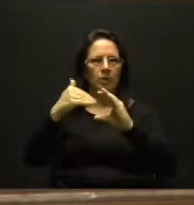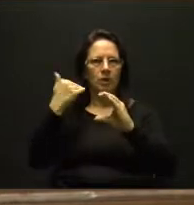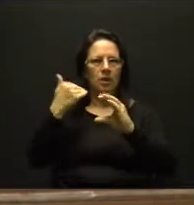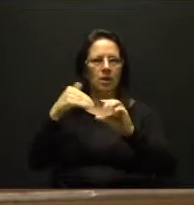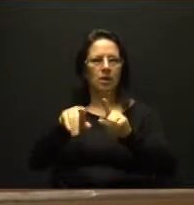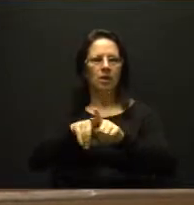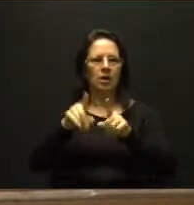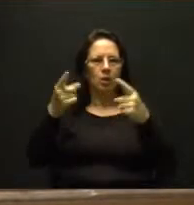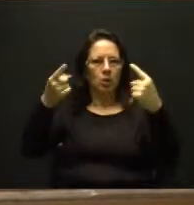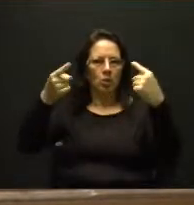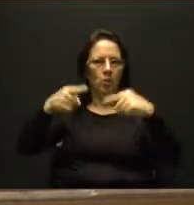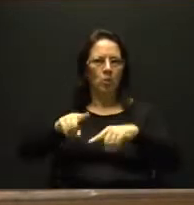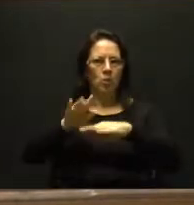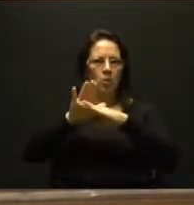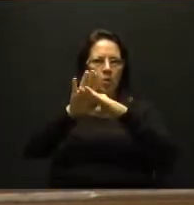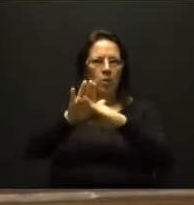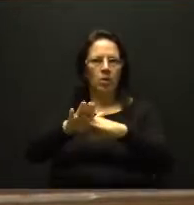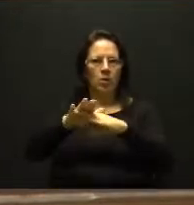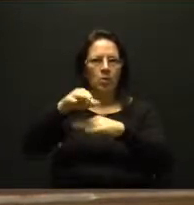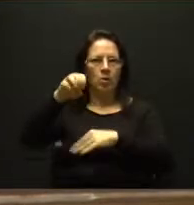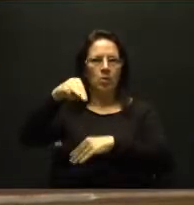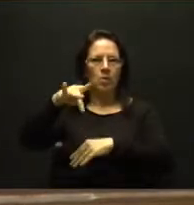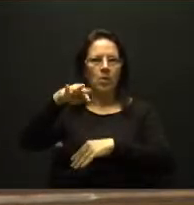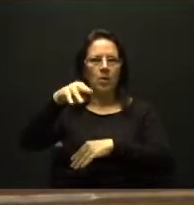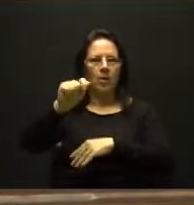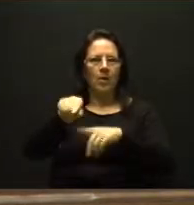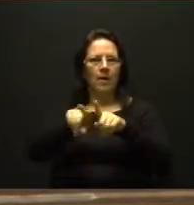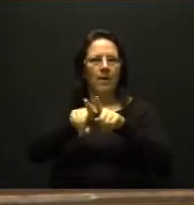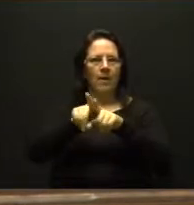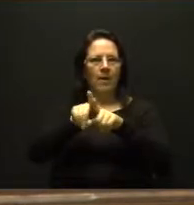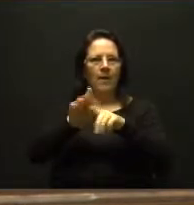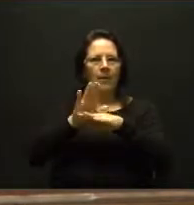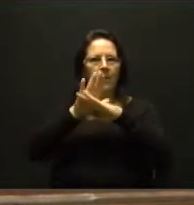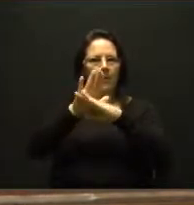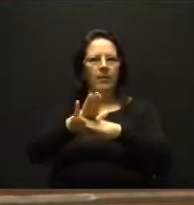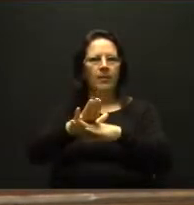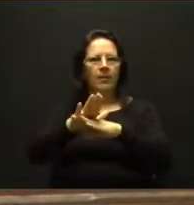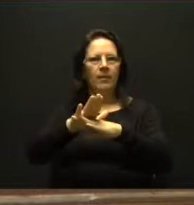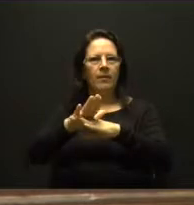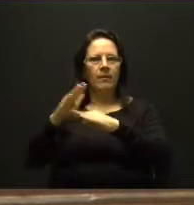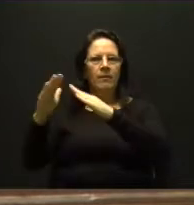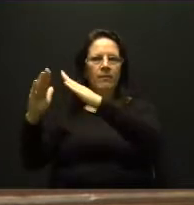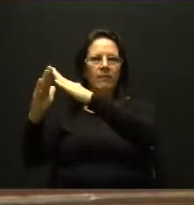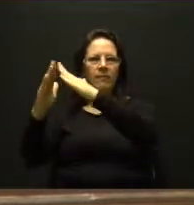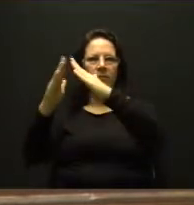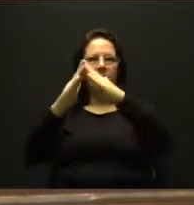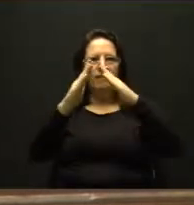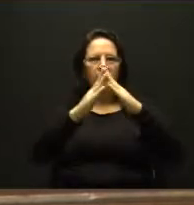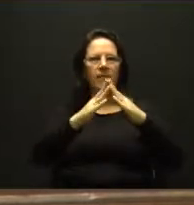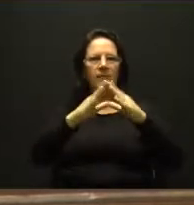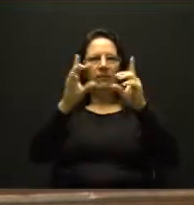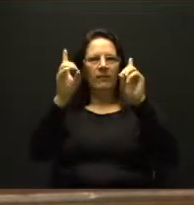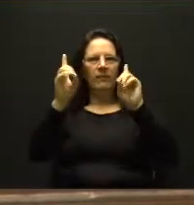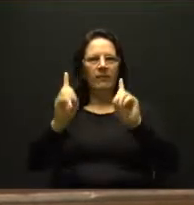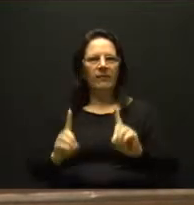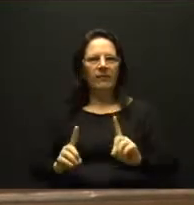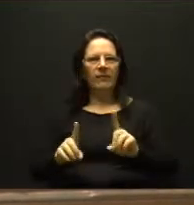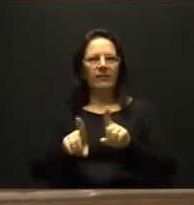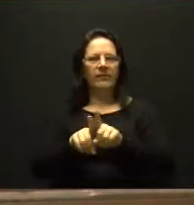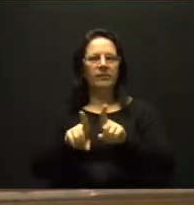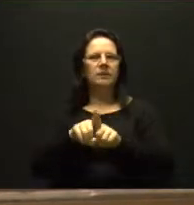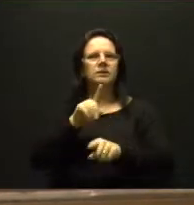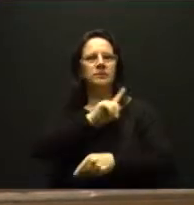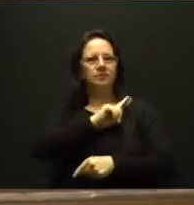disse que era contra o auxílio moradia e disse que era a favor de moradia digna construção de moradias que o